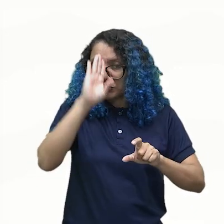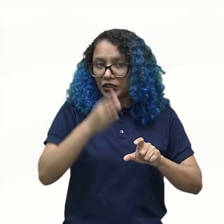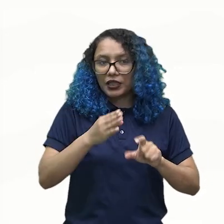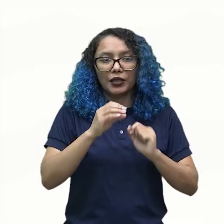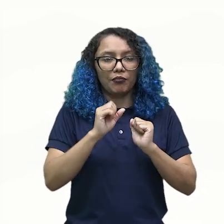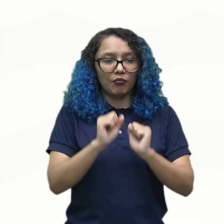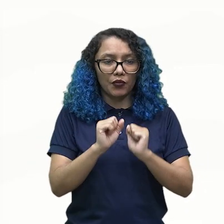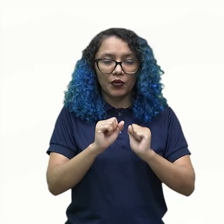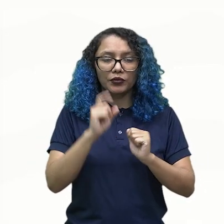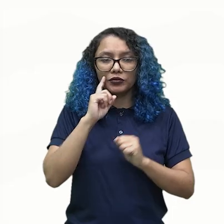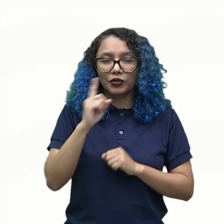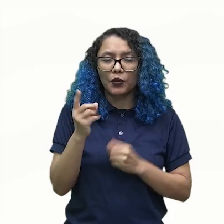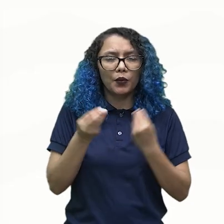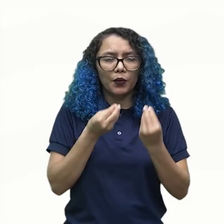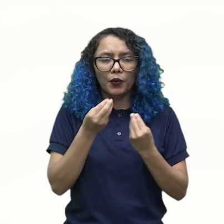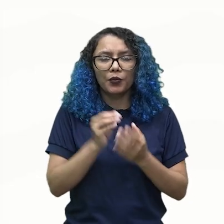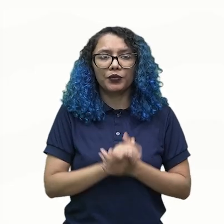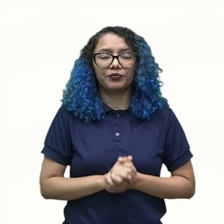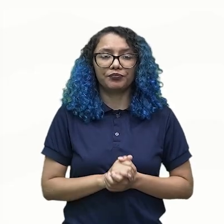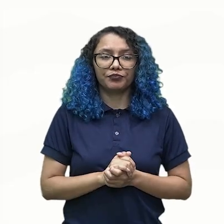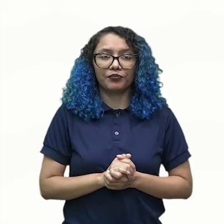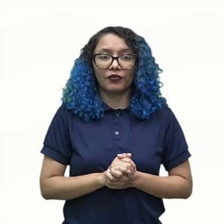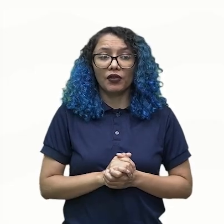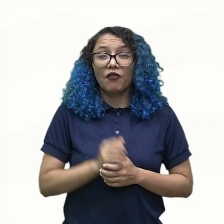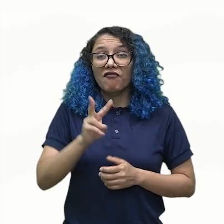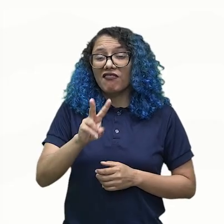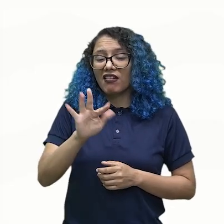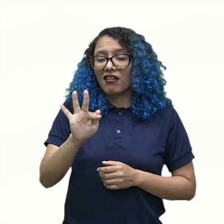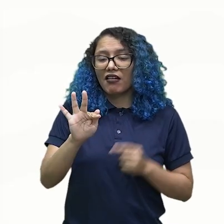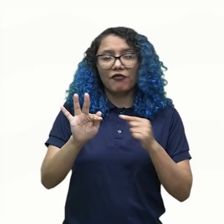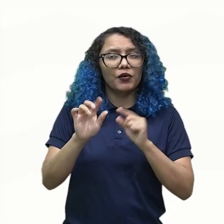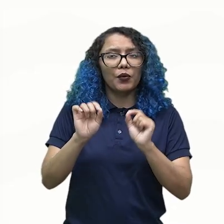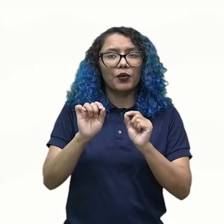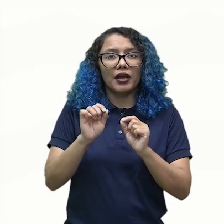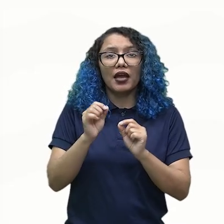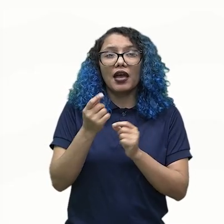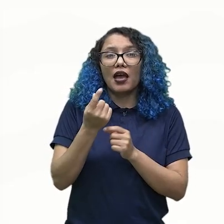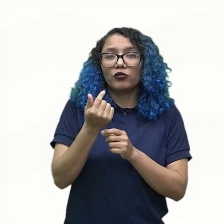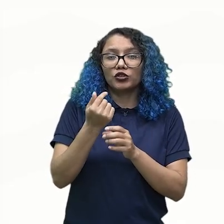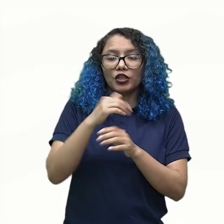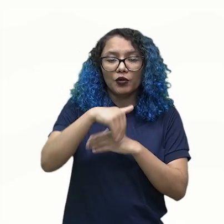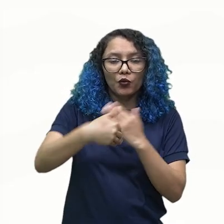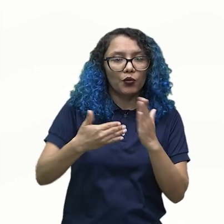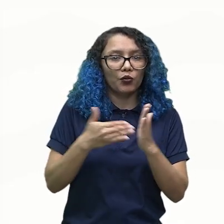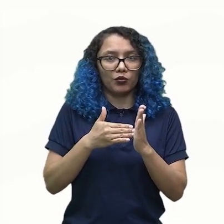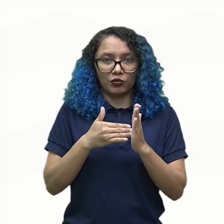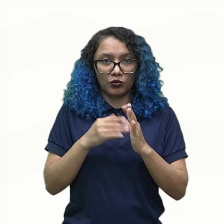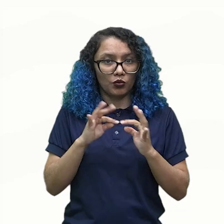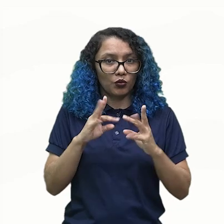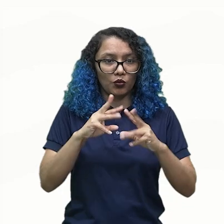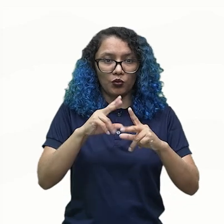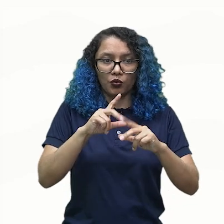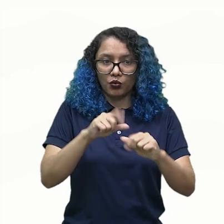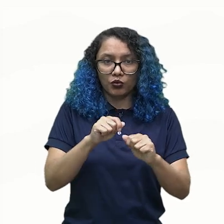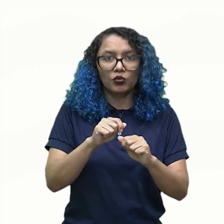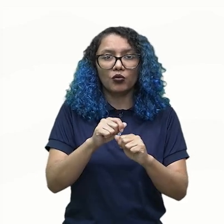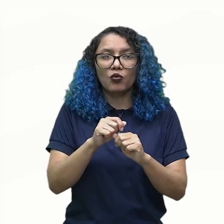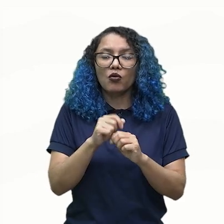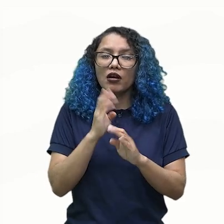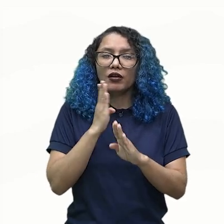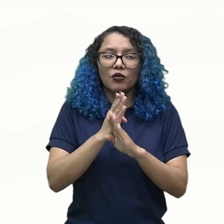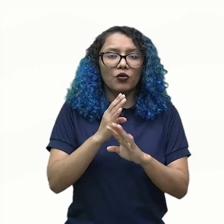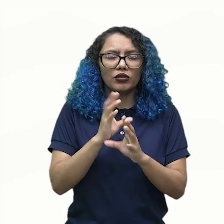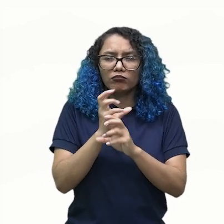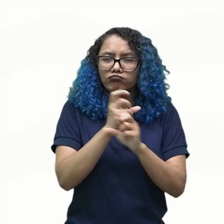faz isso? Repare, o VF, na verdade, é o valor final. É o valor que a gente vai encontrar